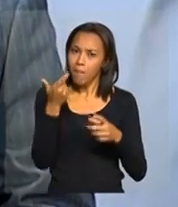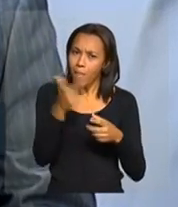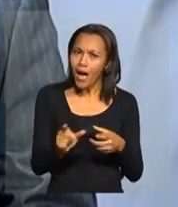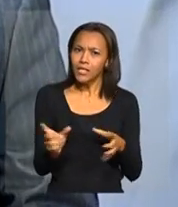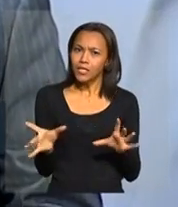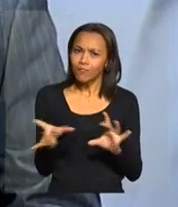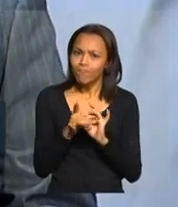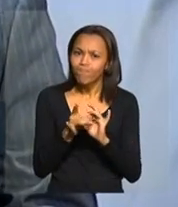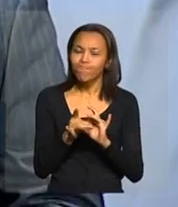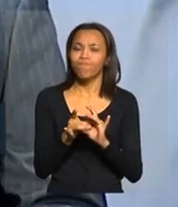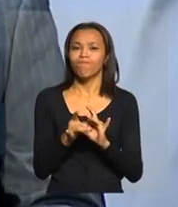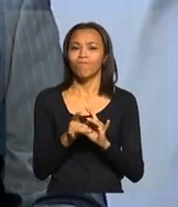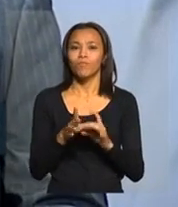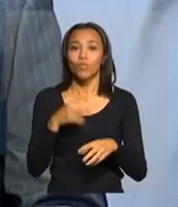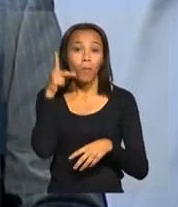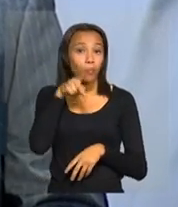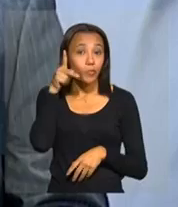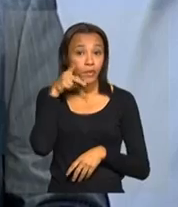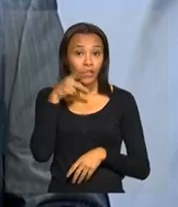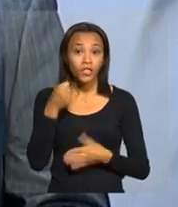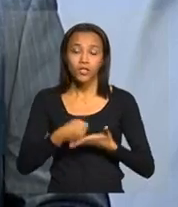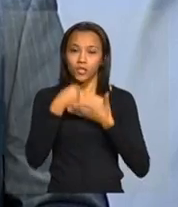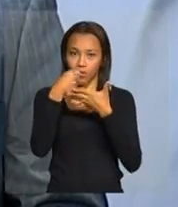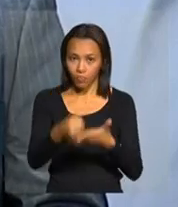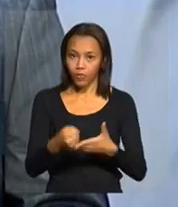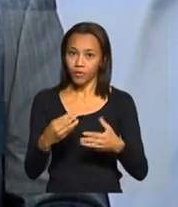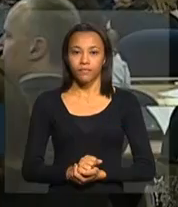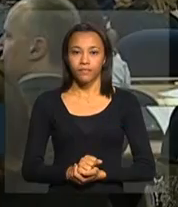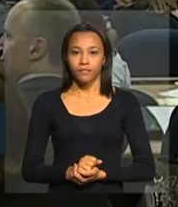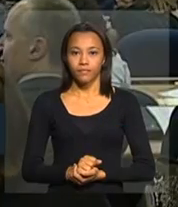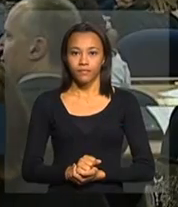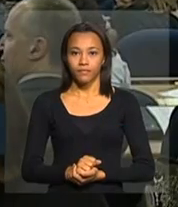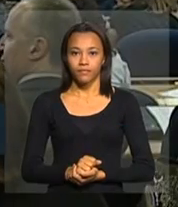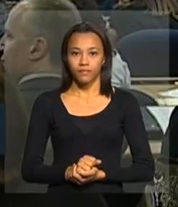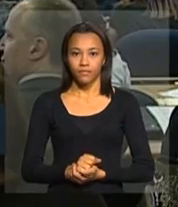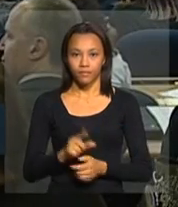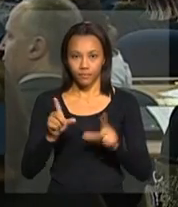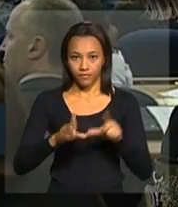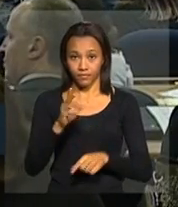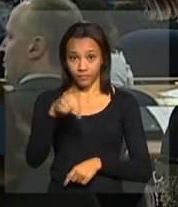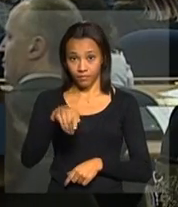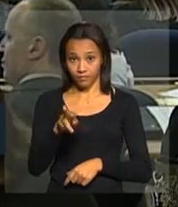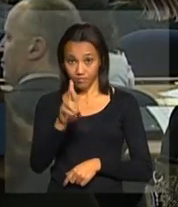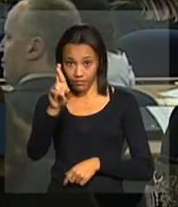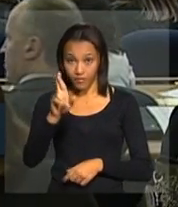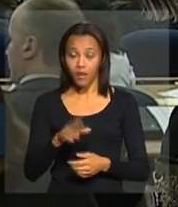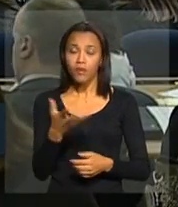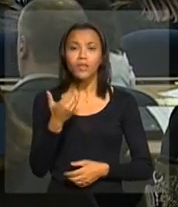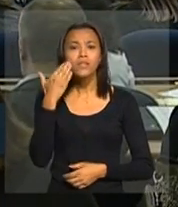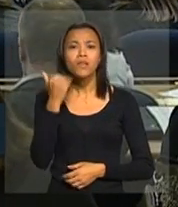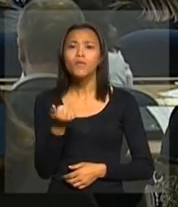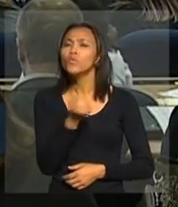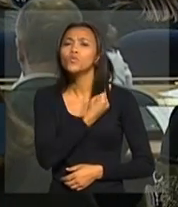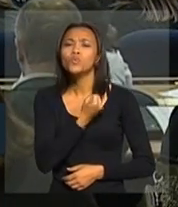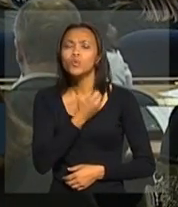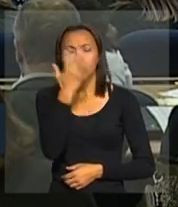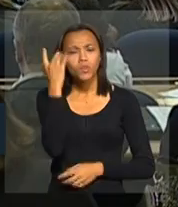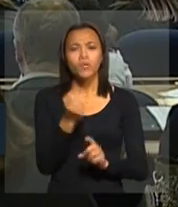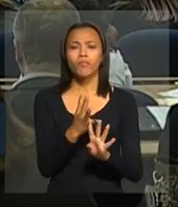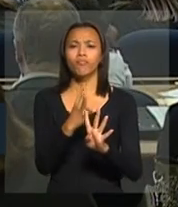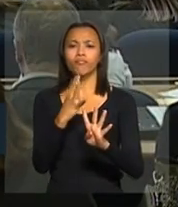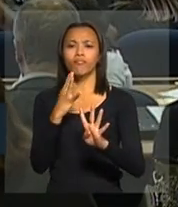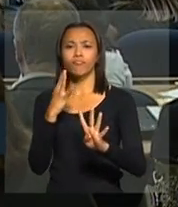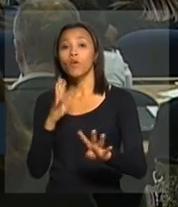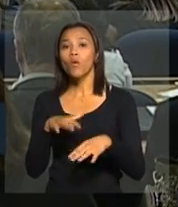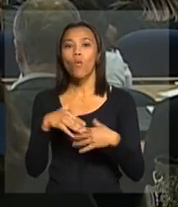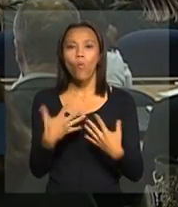isso também como parte da política de cooperação internacional do Ministério da Saúde. Ministro, eu queria saber o número de pessoas na fila de espera e quais